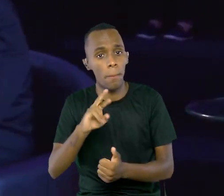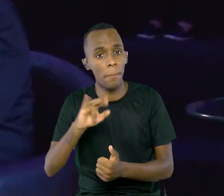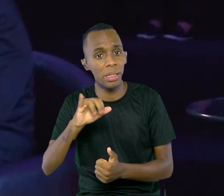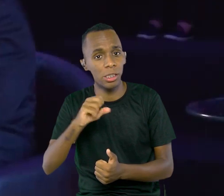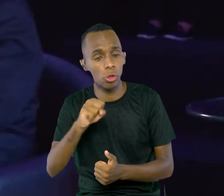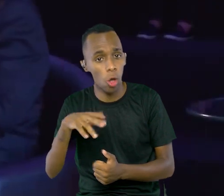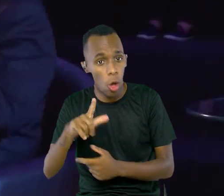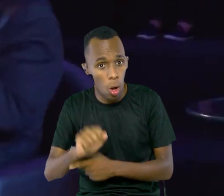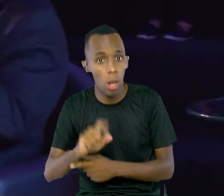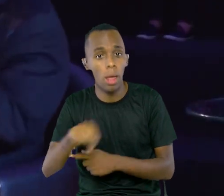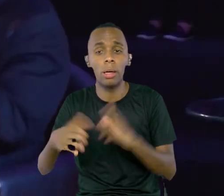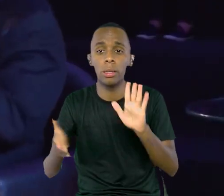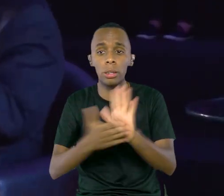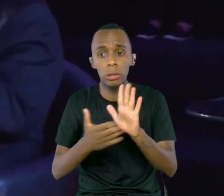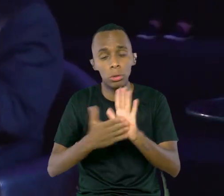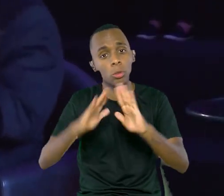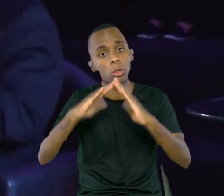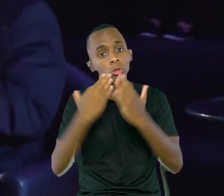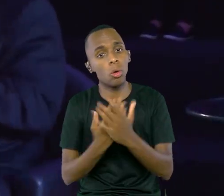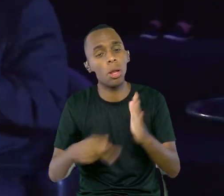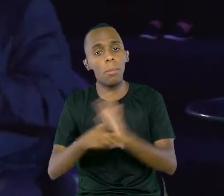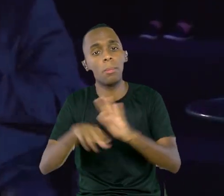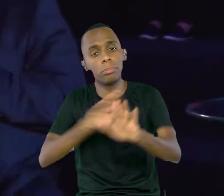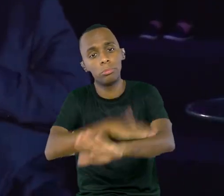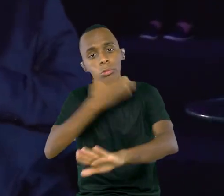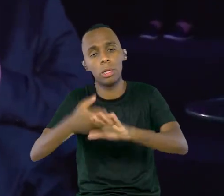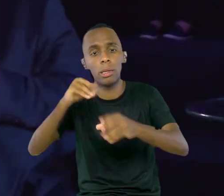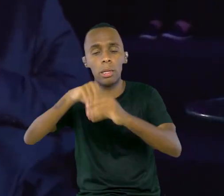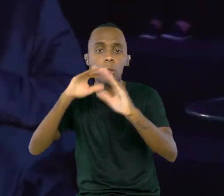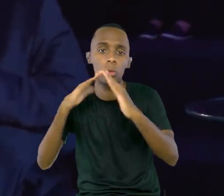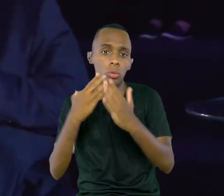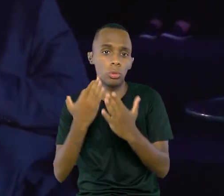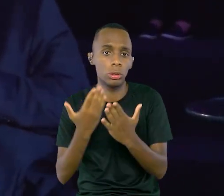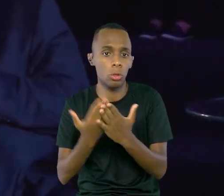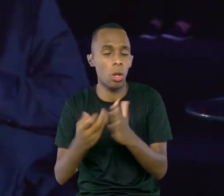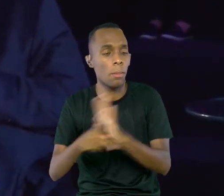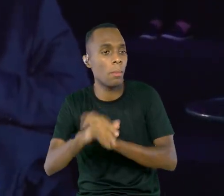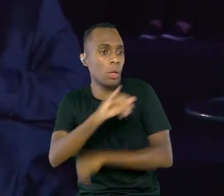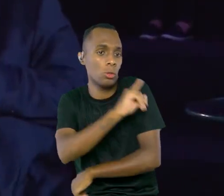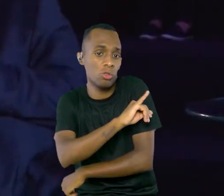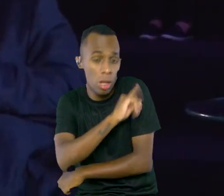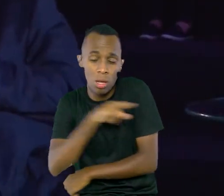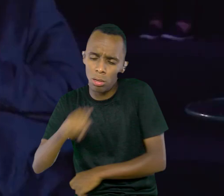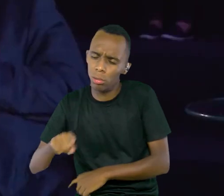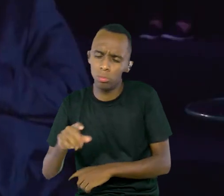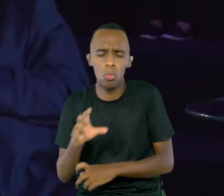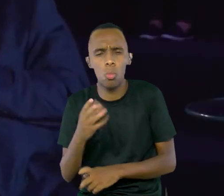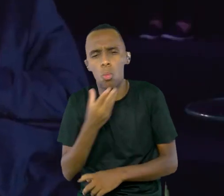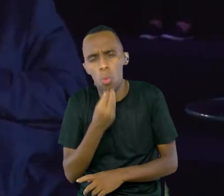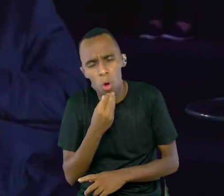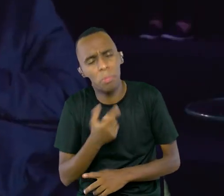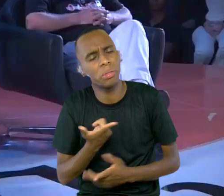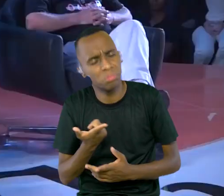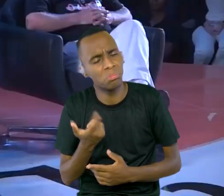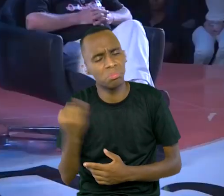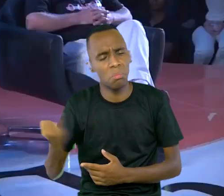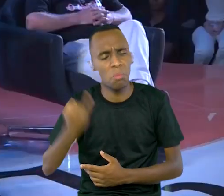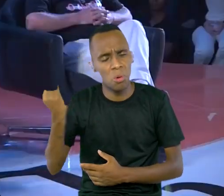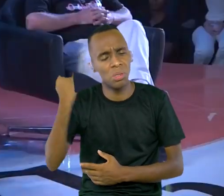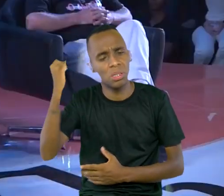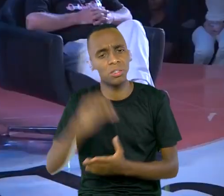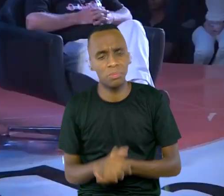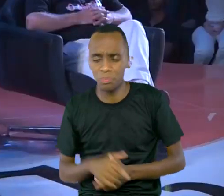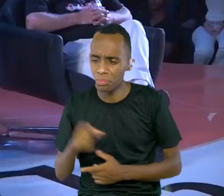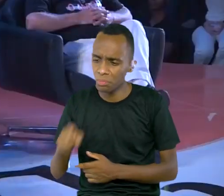gaúcho Brizola a propor a ideia de escolas de período integral no Rio de Janeiro. Um homem amoroso.